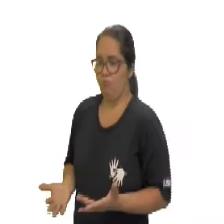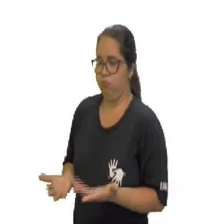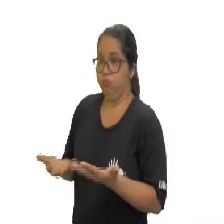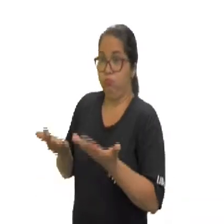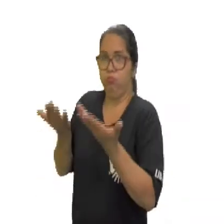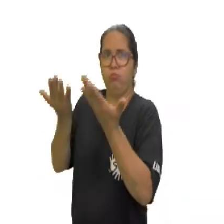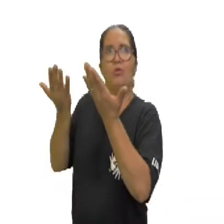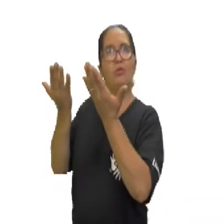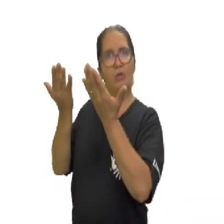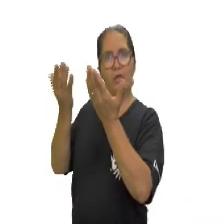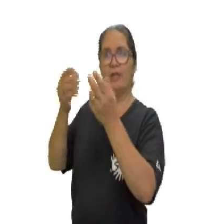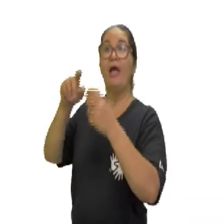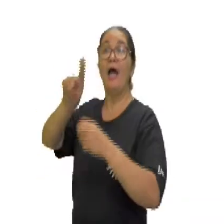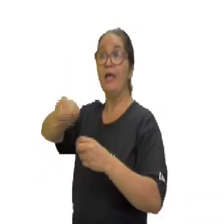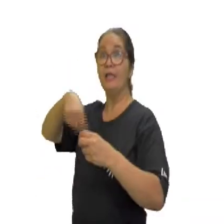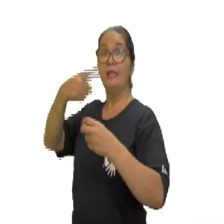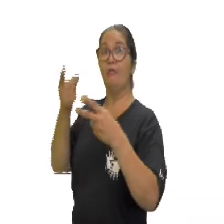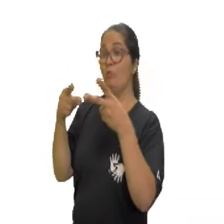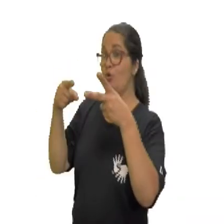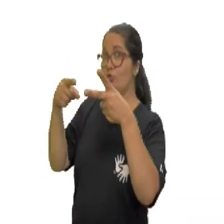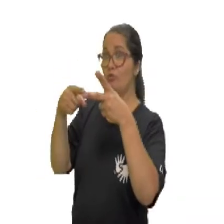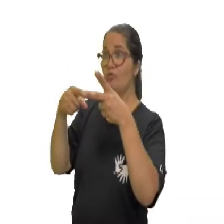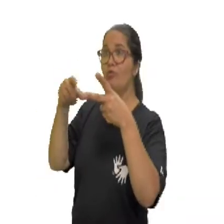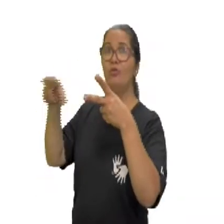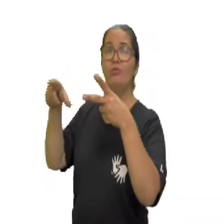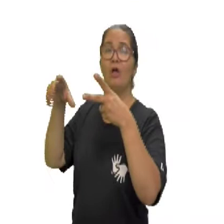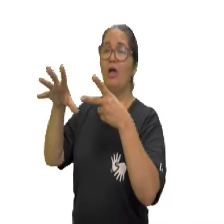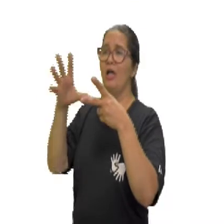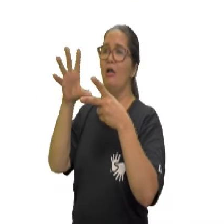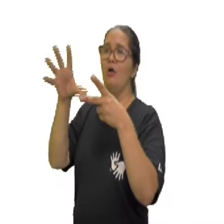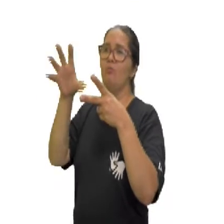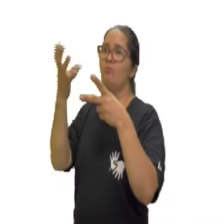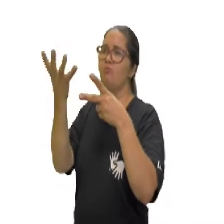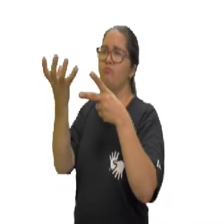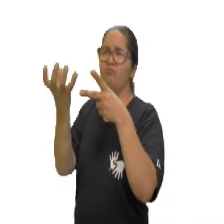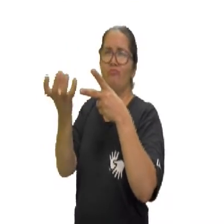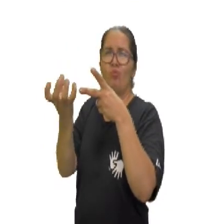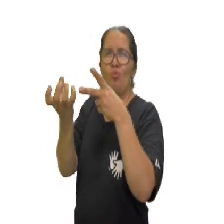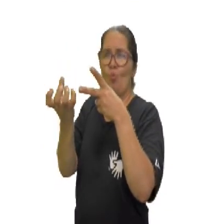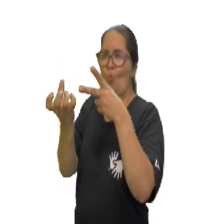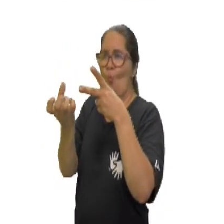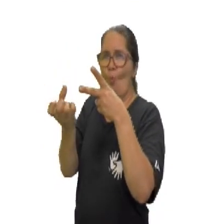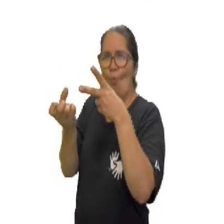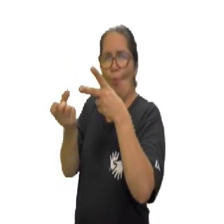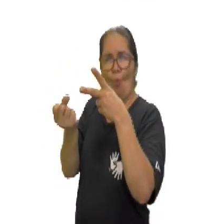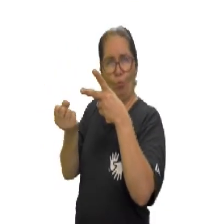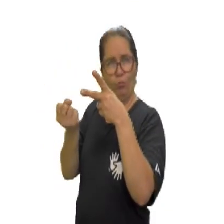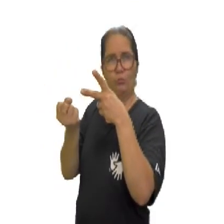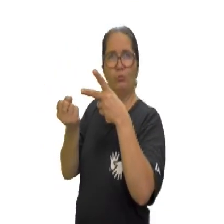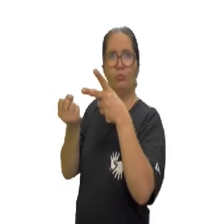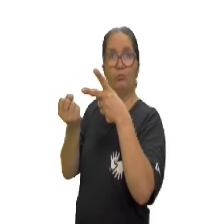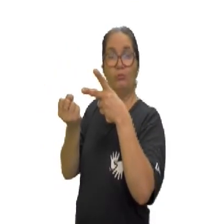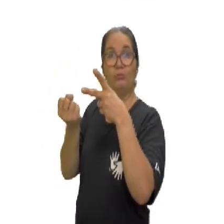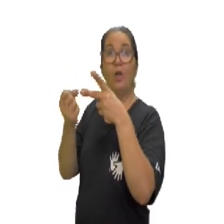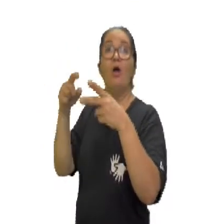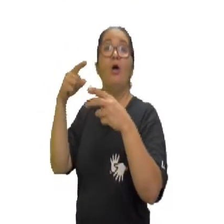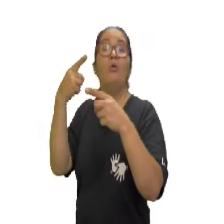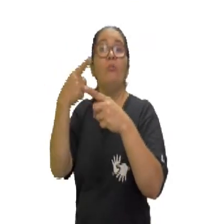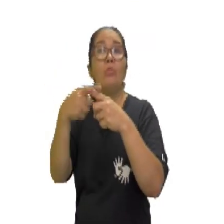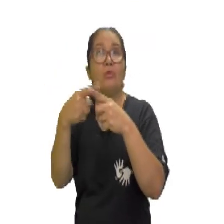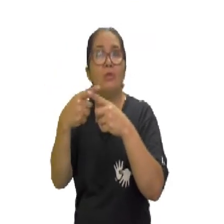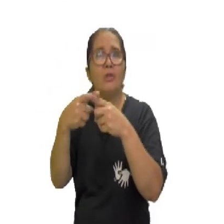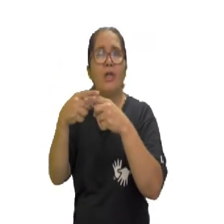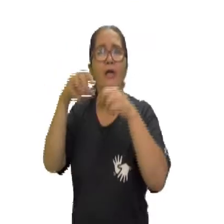E períodos de muita seca, em que aquela parte do ano não tem água para favorecer aquela vegetação. Então, isso é